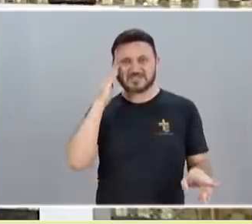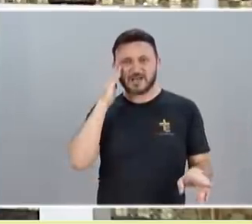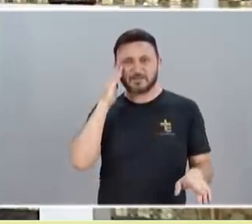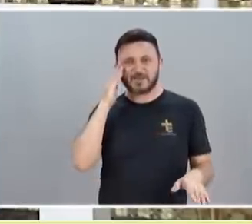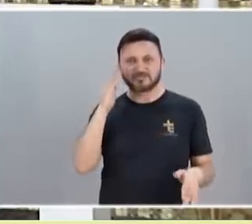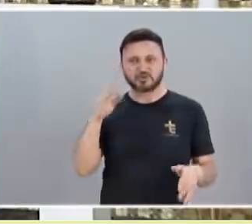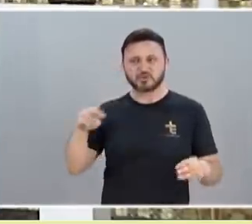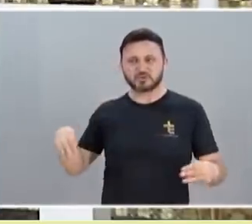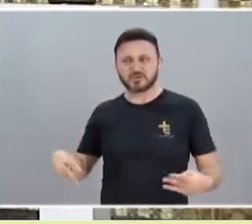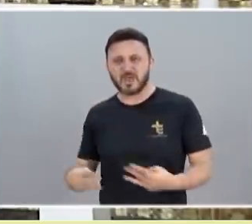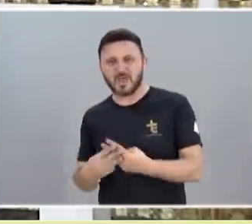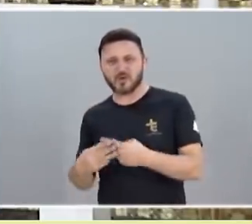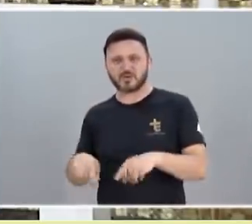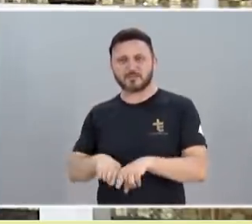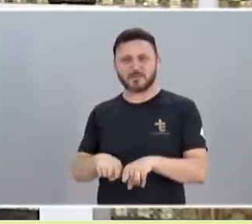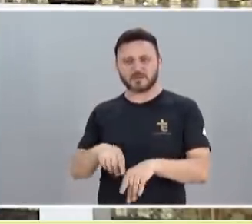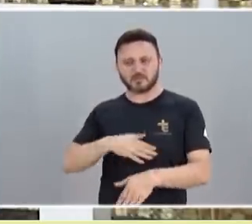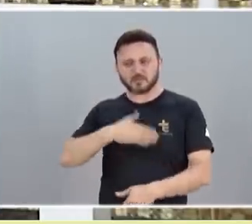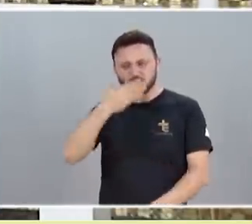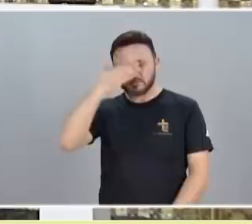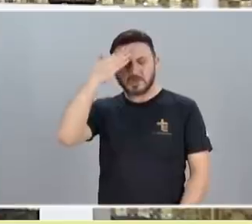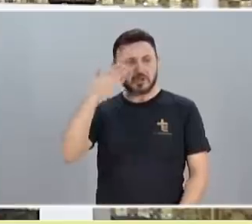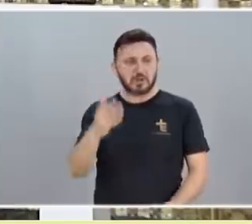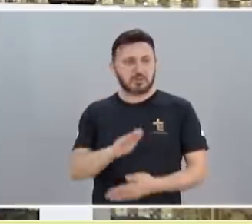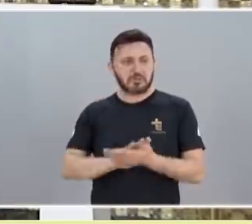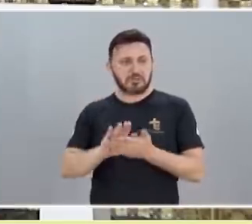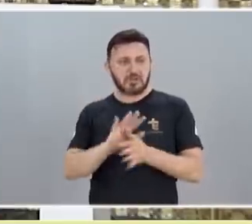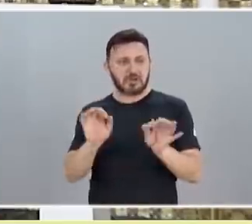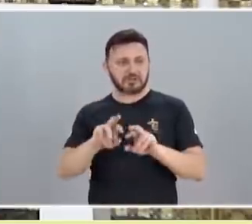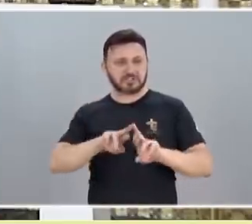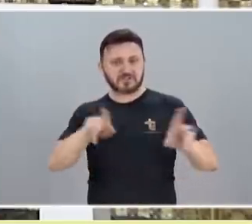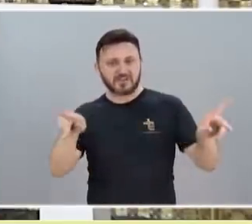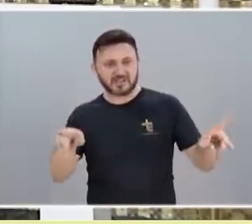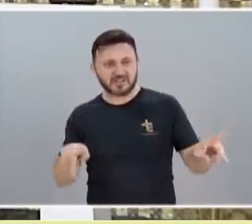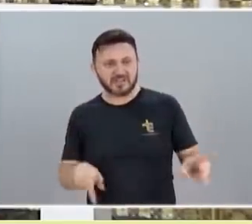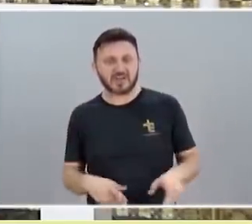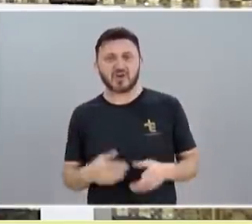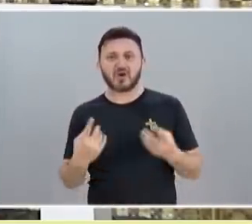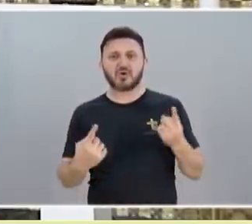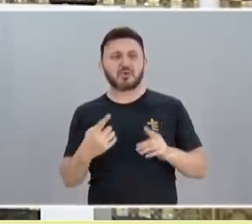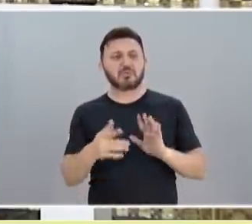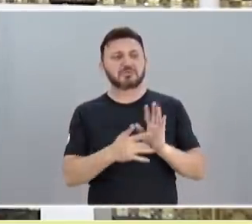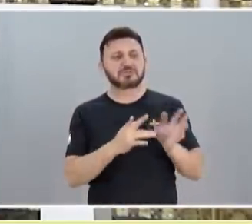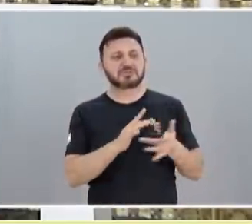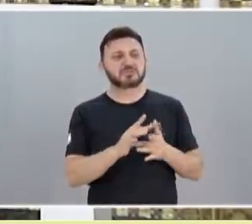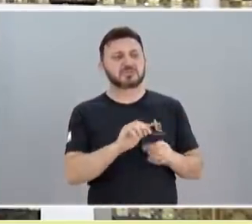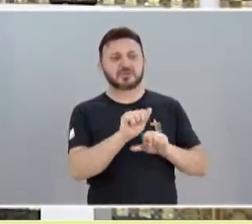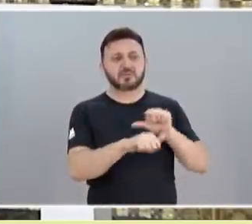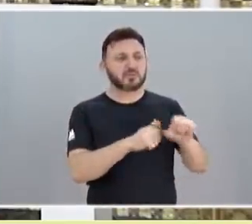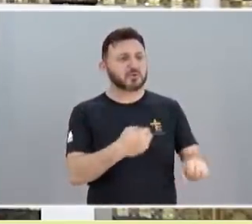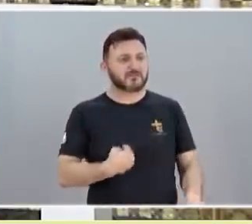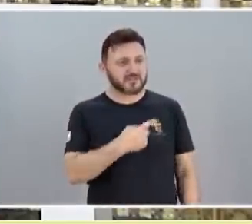com o judeu, não vejo diferença com nada. Que Cristo é esse que não mudou a vida dele?